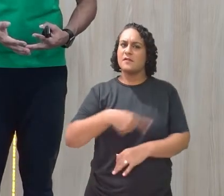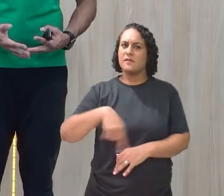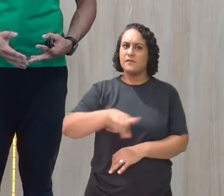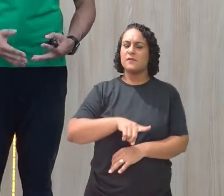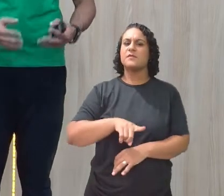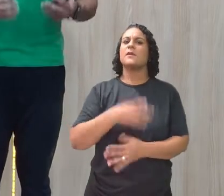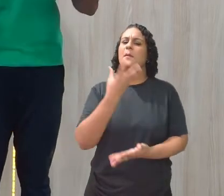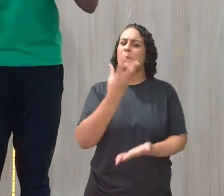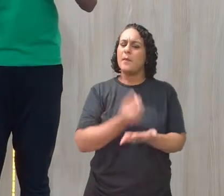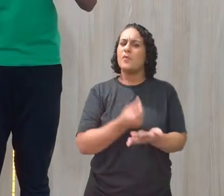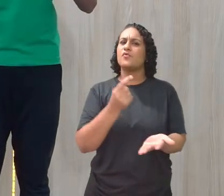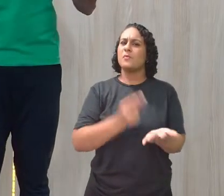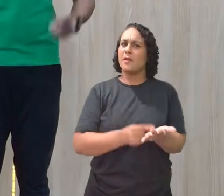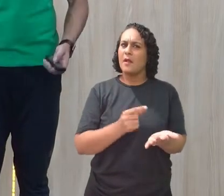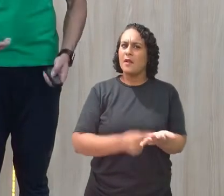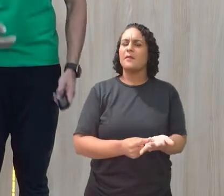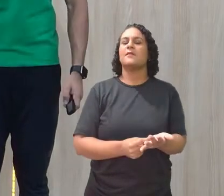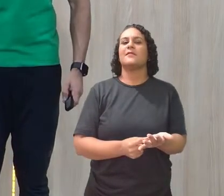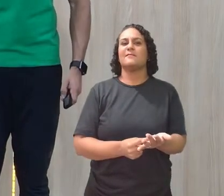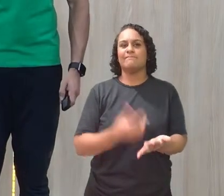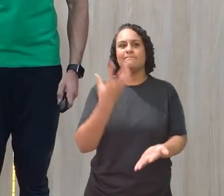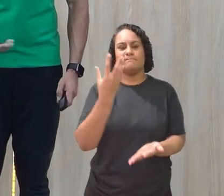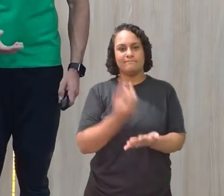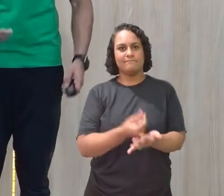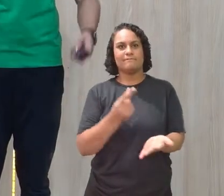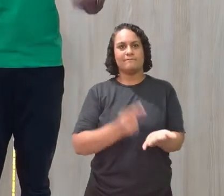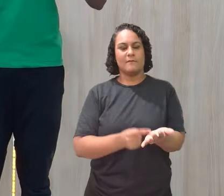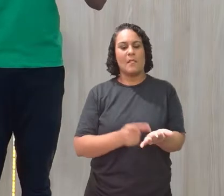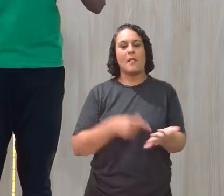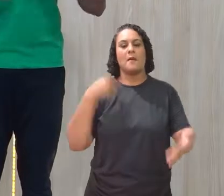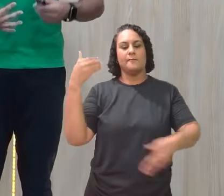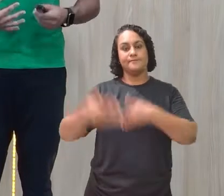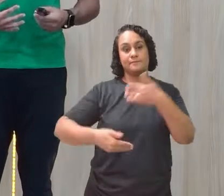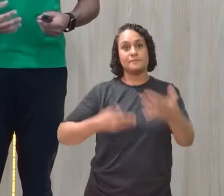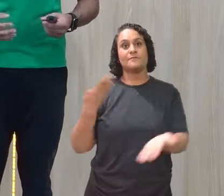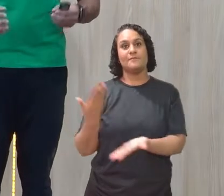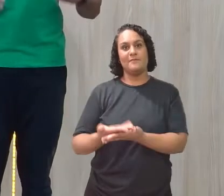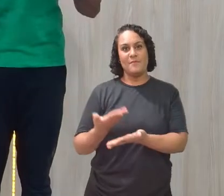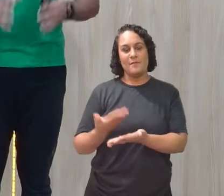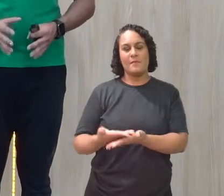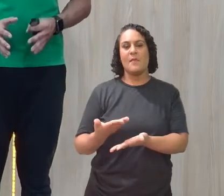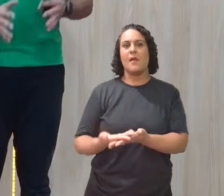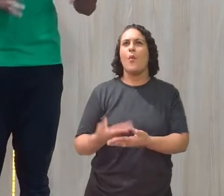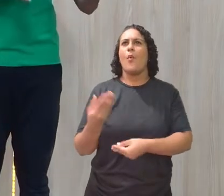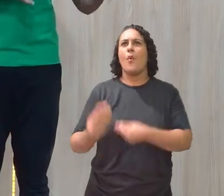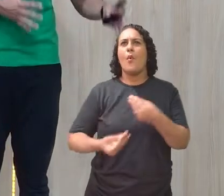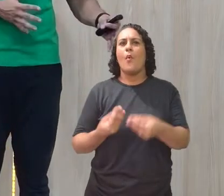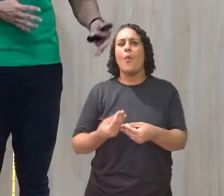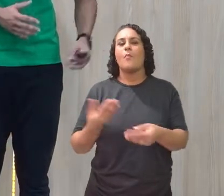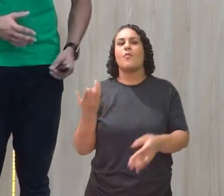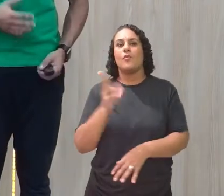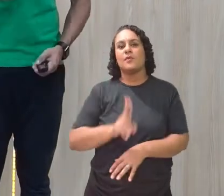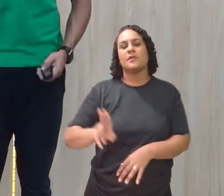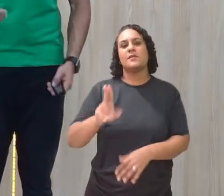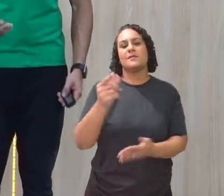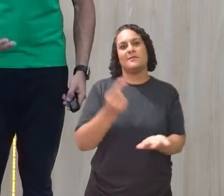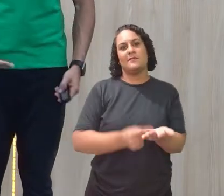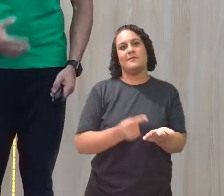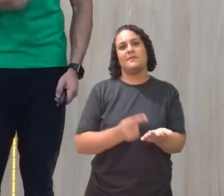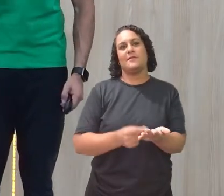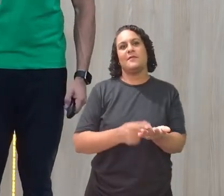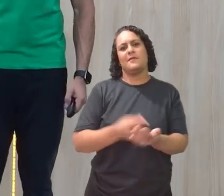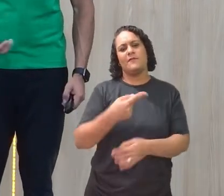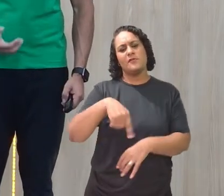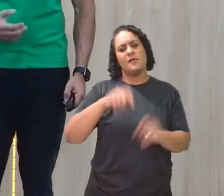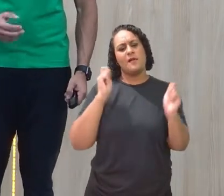nosso aplicativo, certo? De baixar ele, de fazer parte dessa aula através do nosso aplicativo, que é por onde você